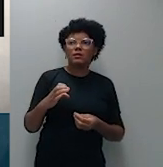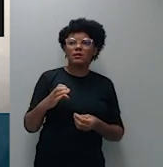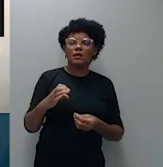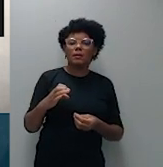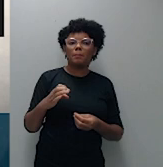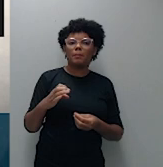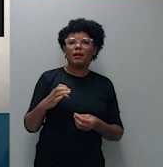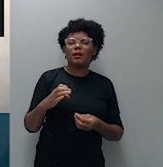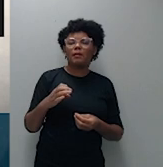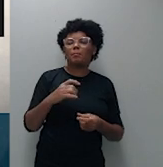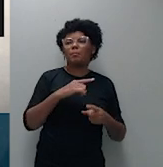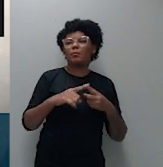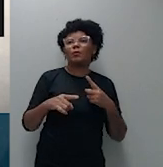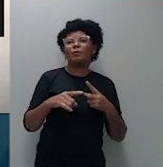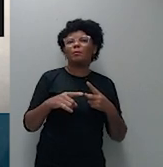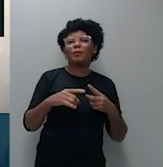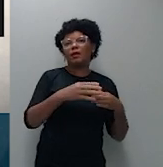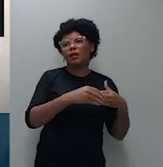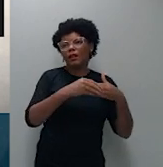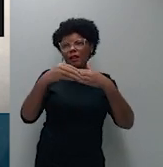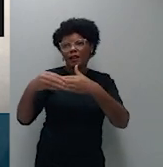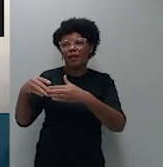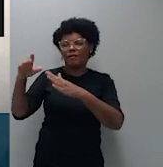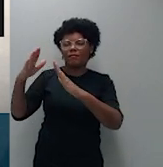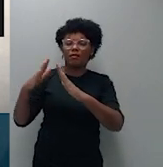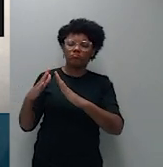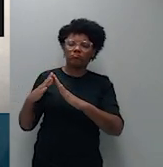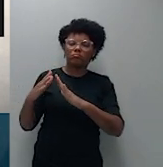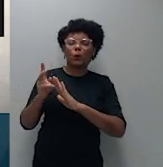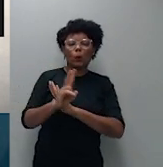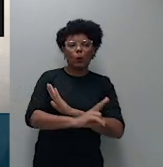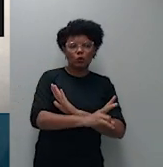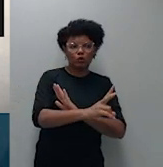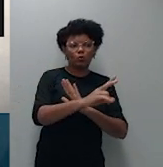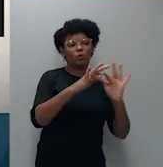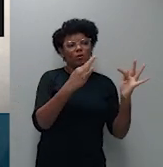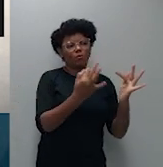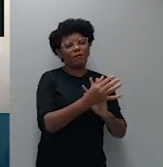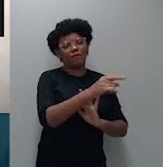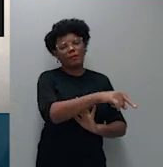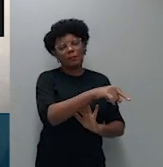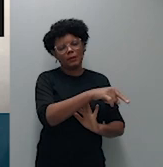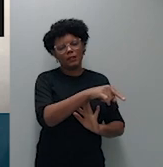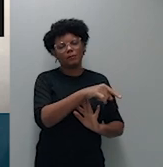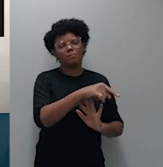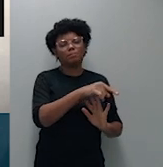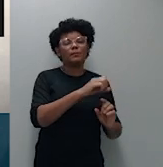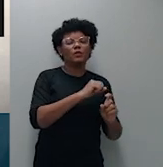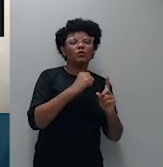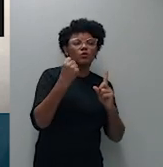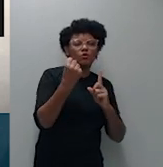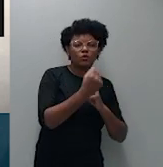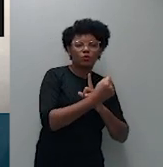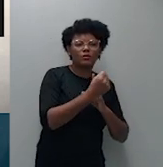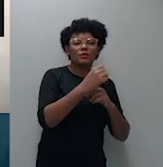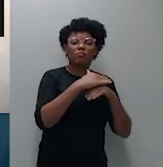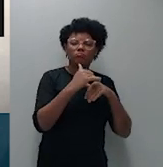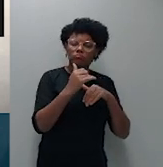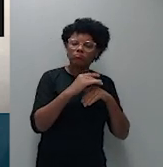eu acordei o seu lado essas condições Que permaneça sob os cuidados da família